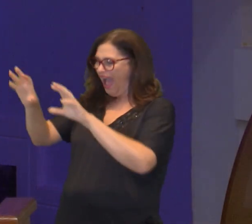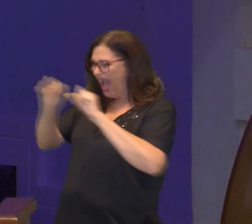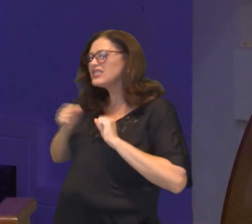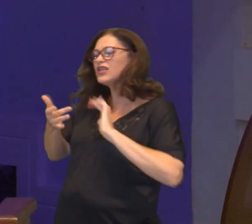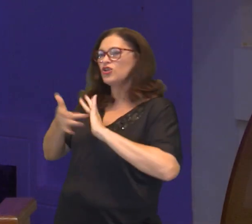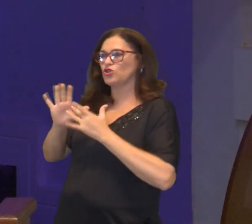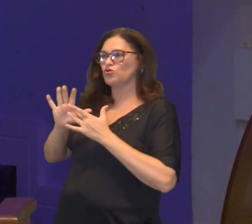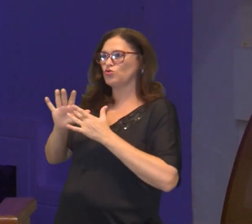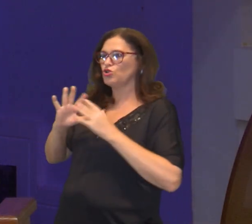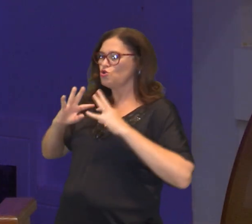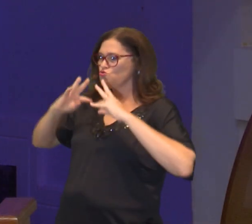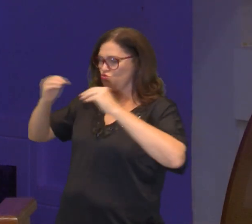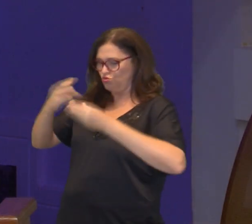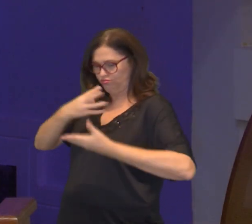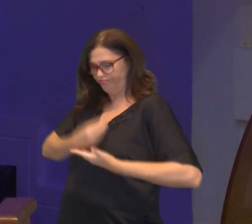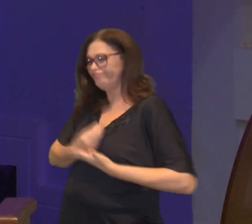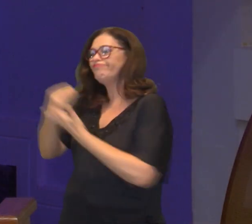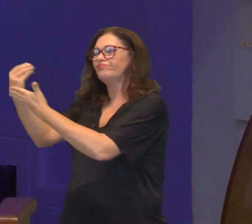politraumatismo,